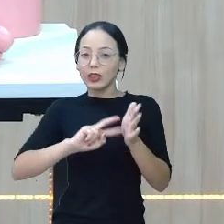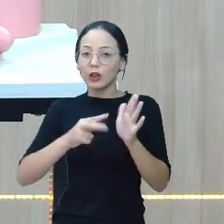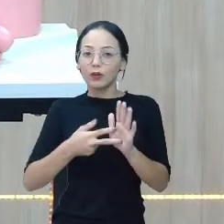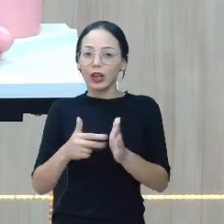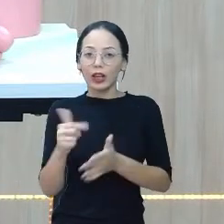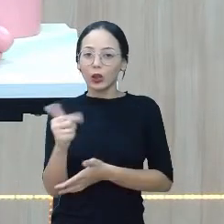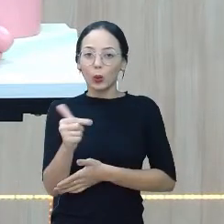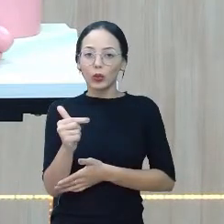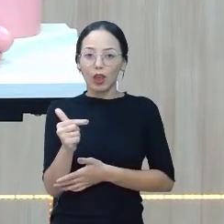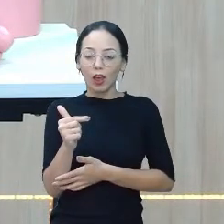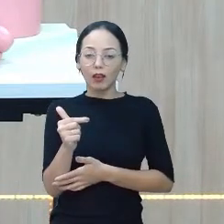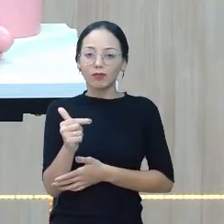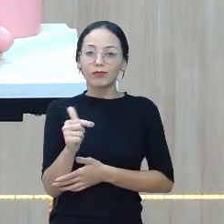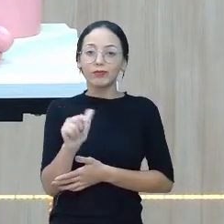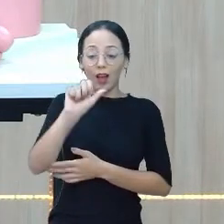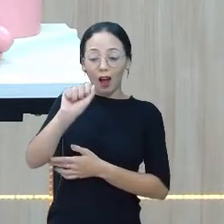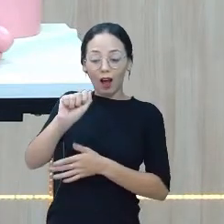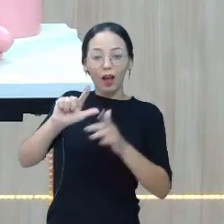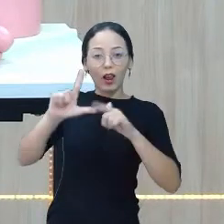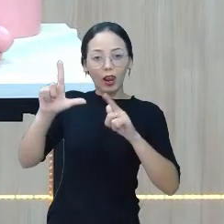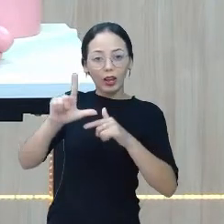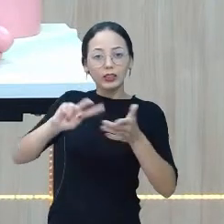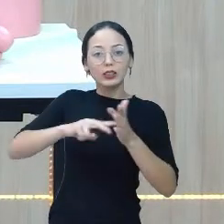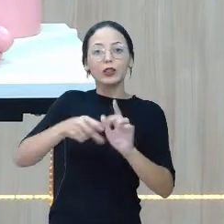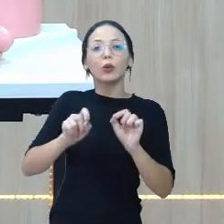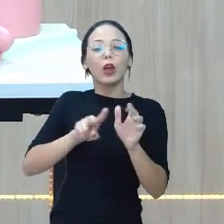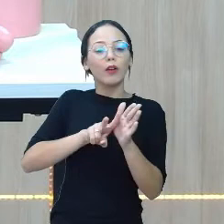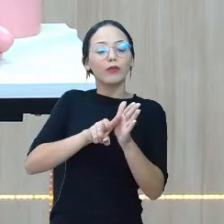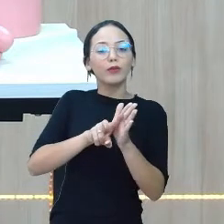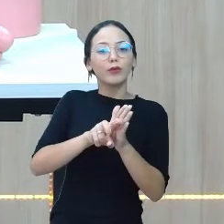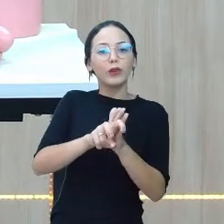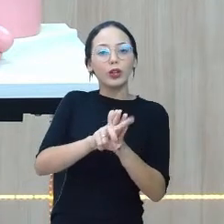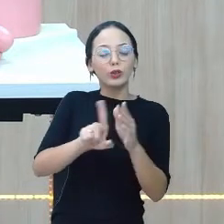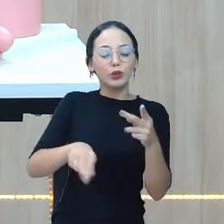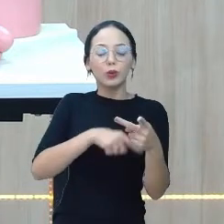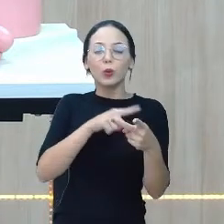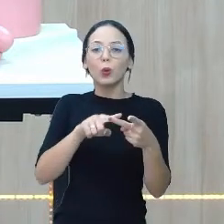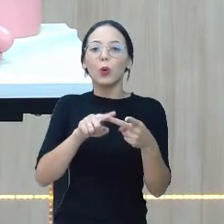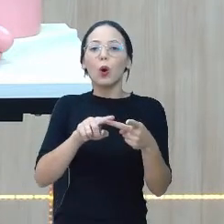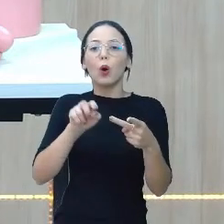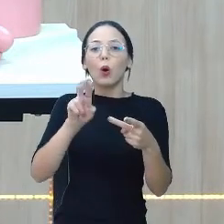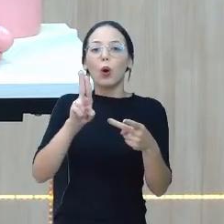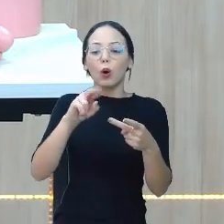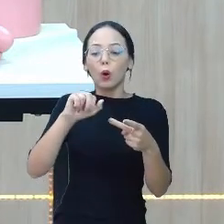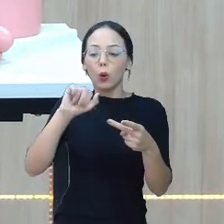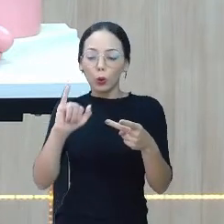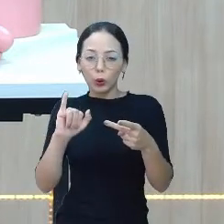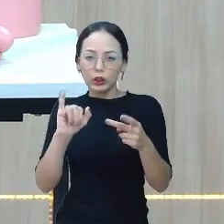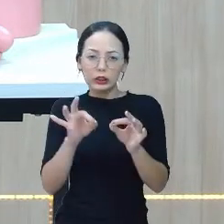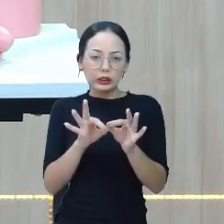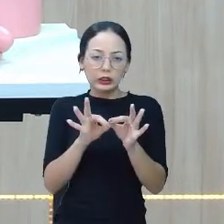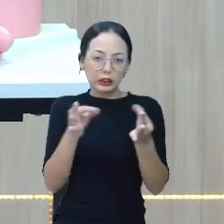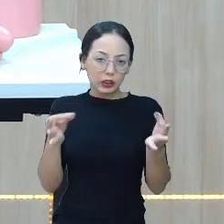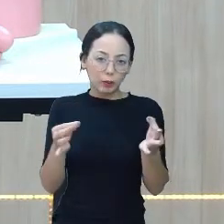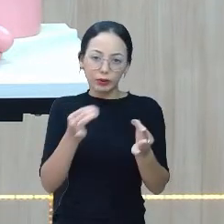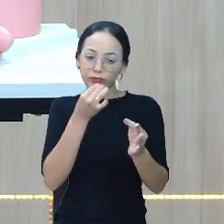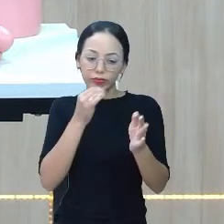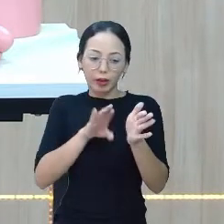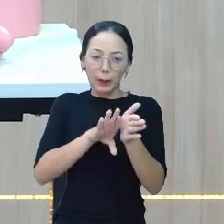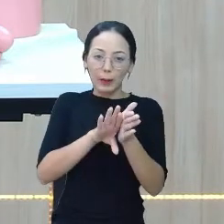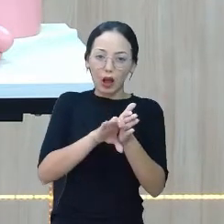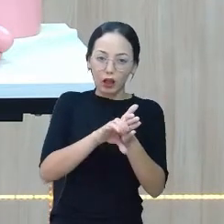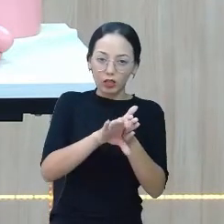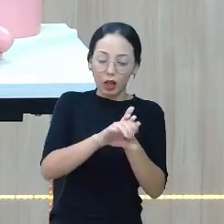né? A questão aí dos vírus. Os unicelulares, que são aqueles mais simples, como é o caso das